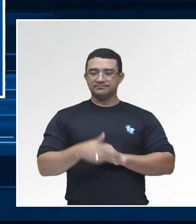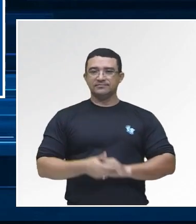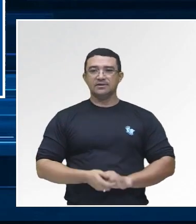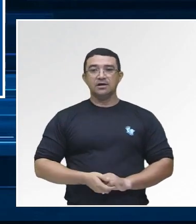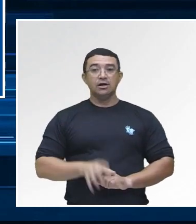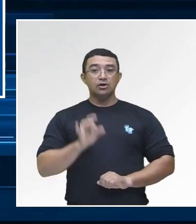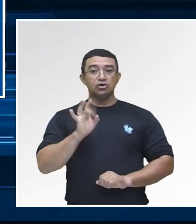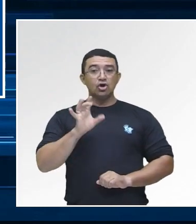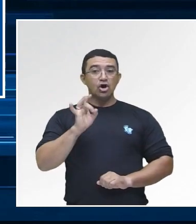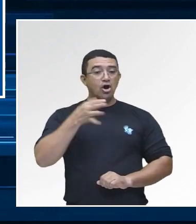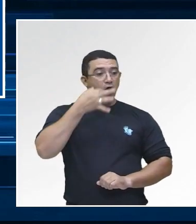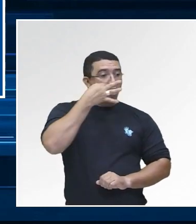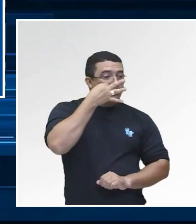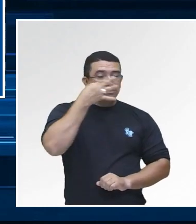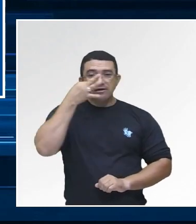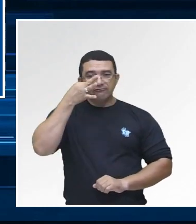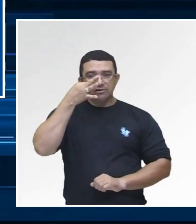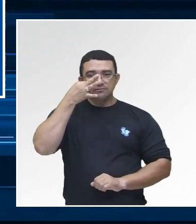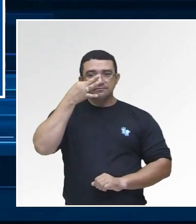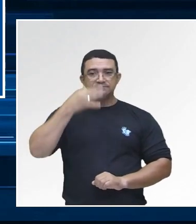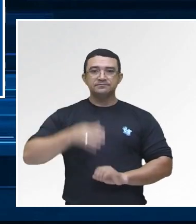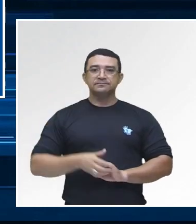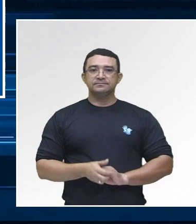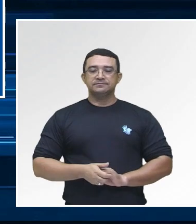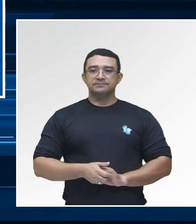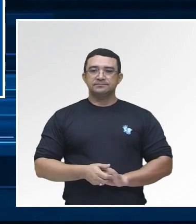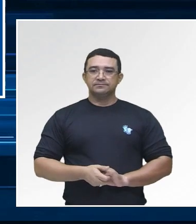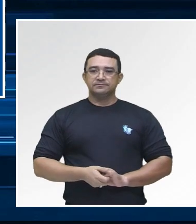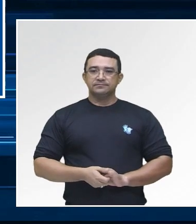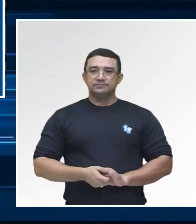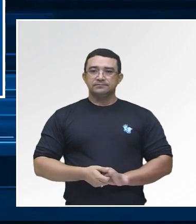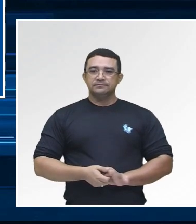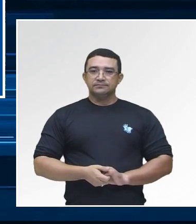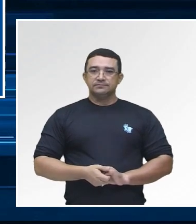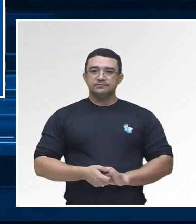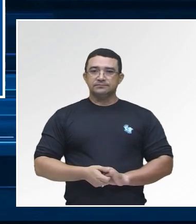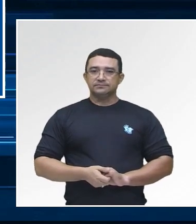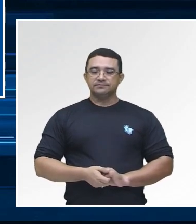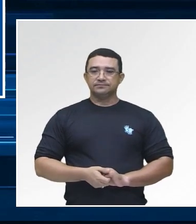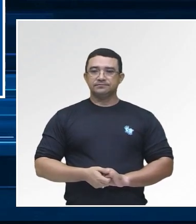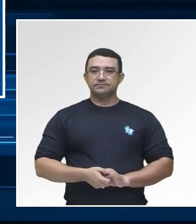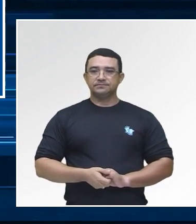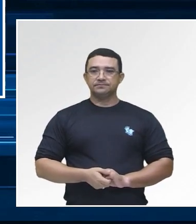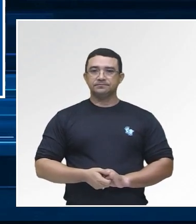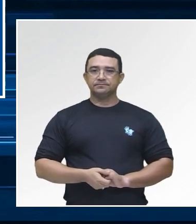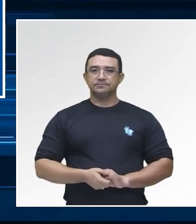só observando, como fala o narrador aqui, observador.